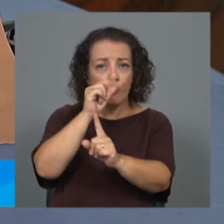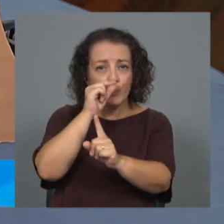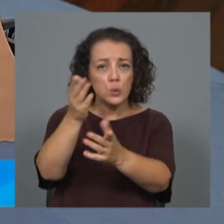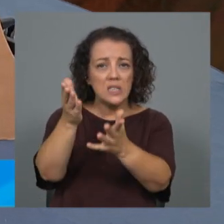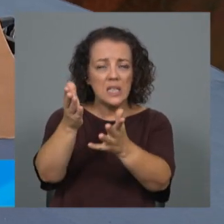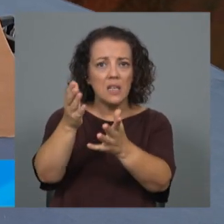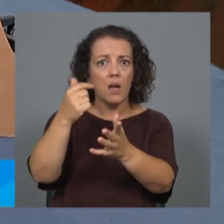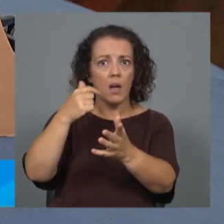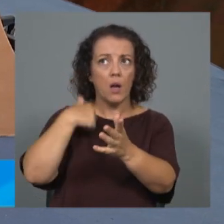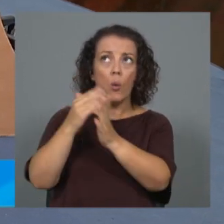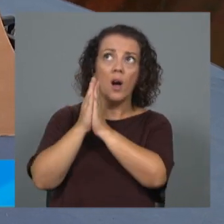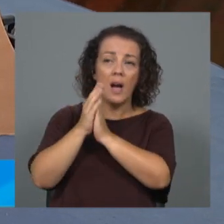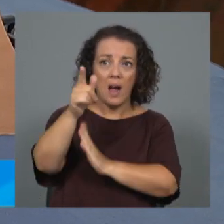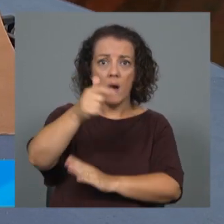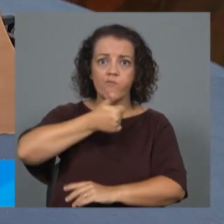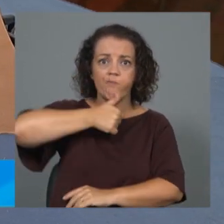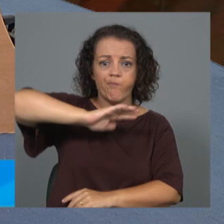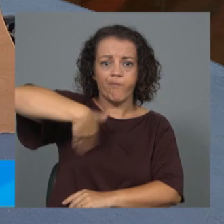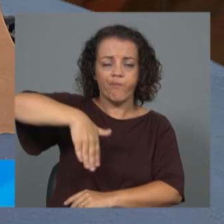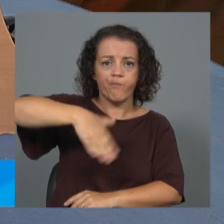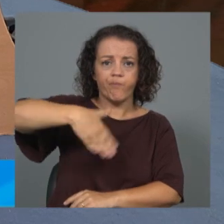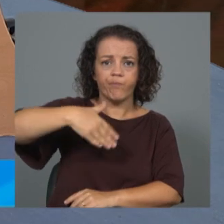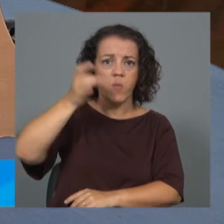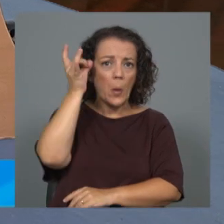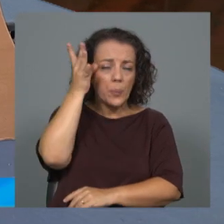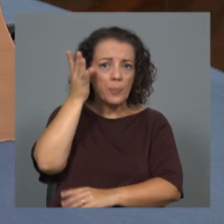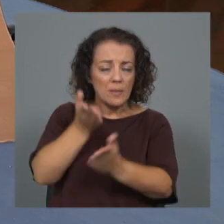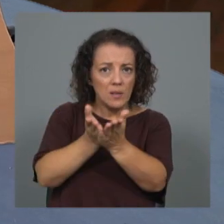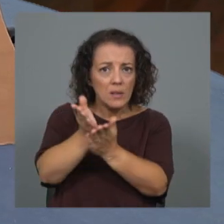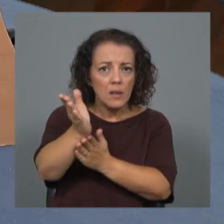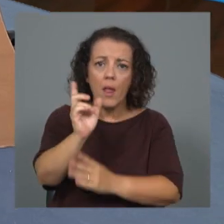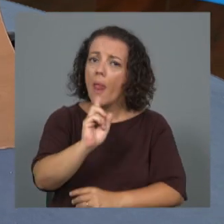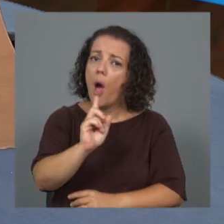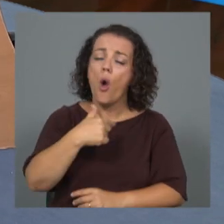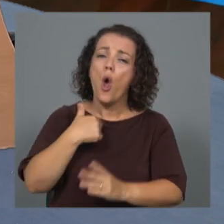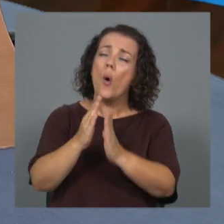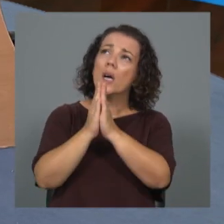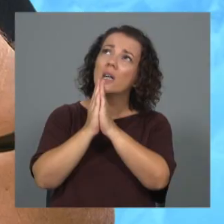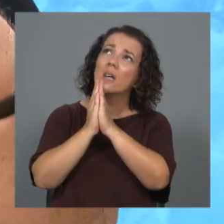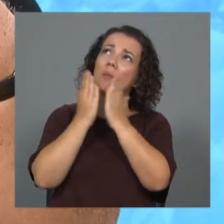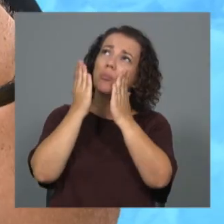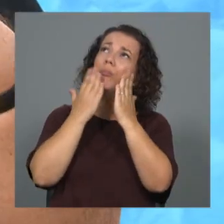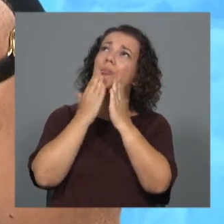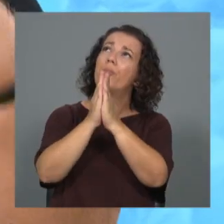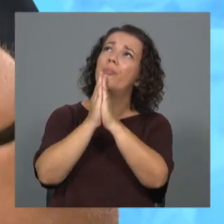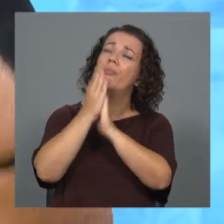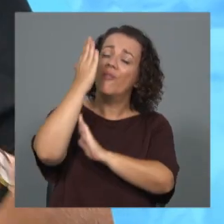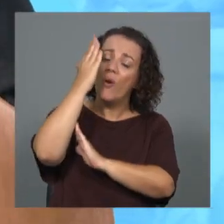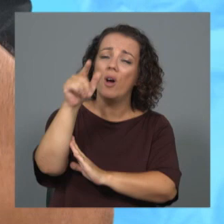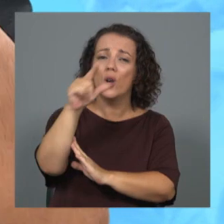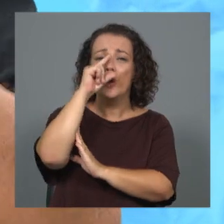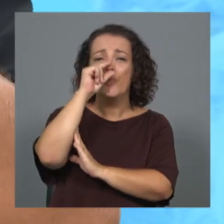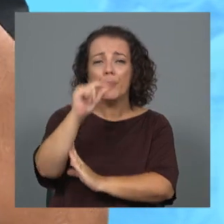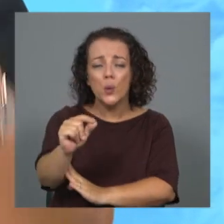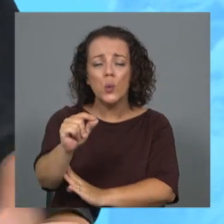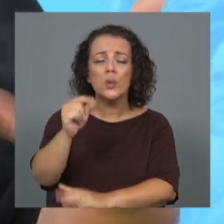continue a ser um totalitário, um carnificino ou um bandido. Não. É para ele, que ele de uma vez por outra,